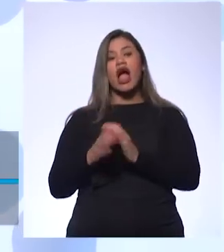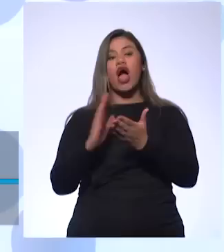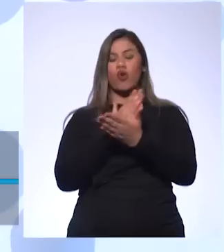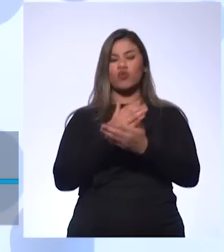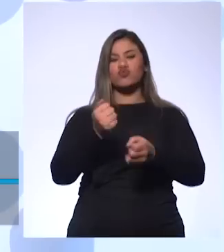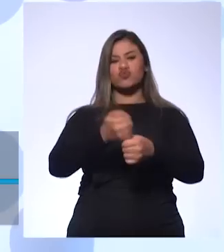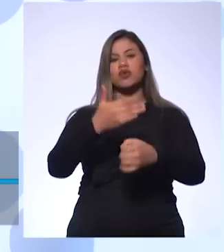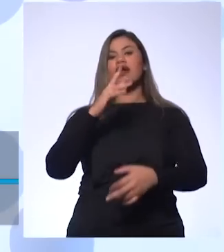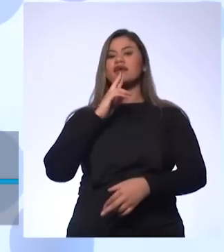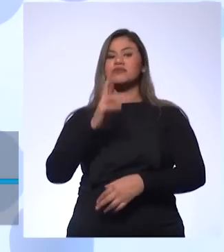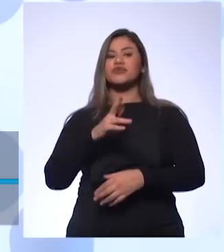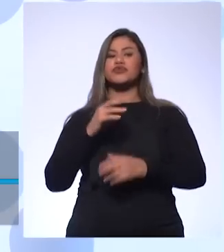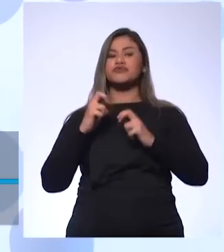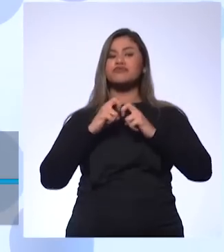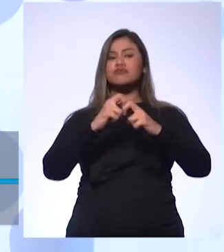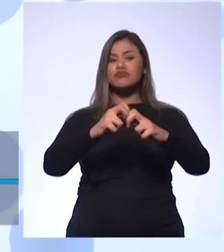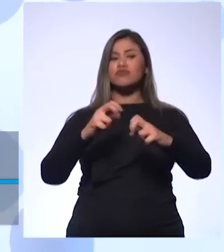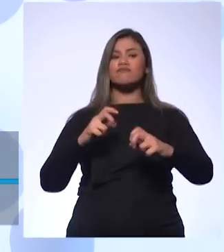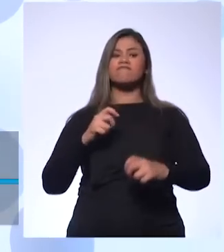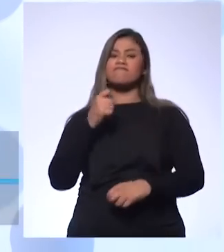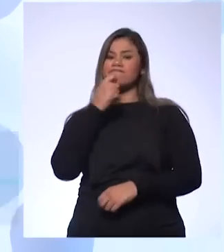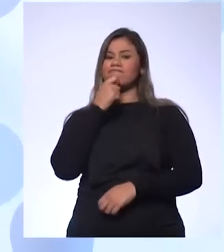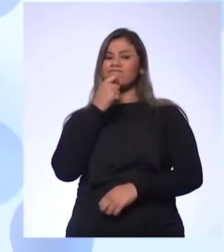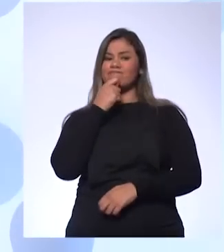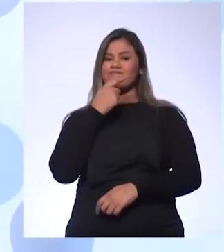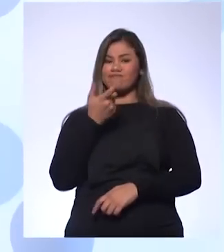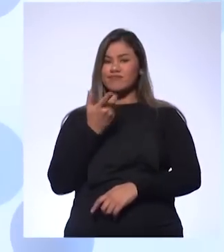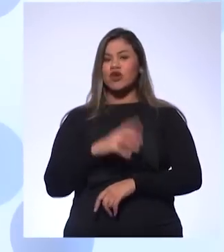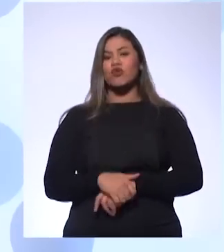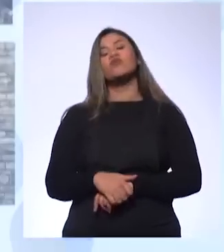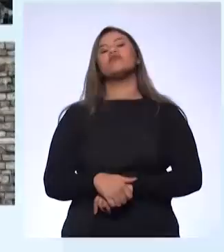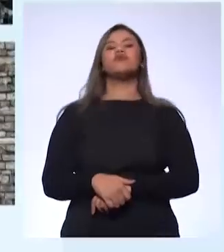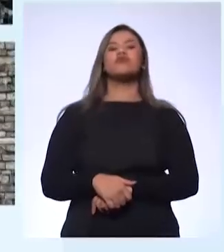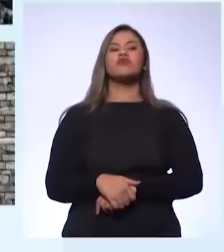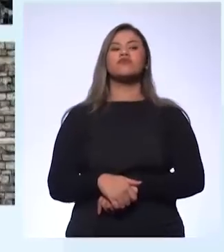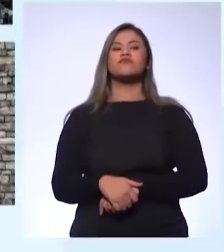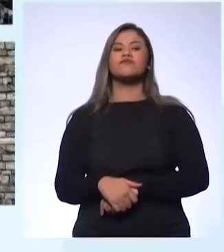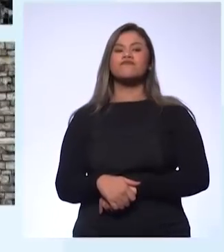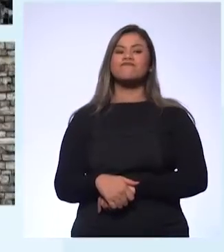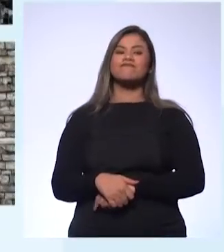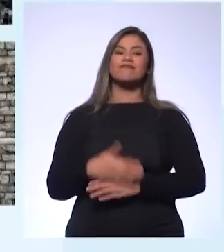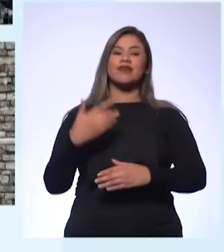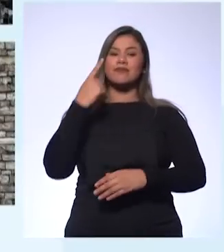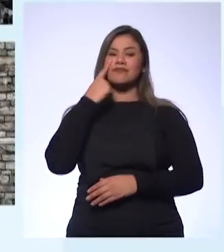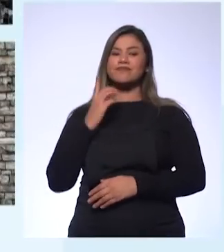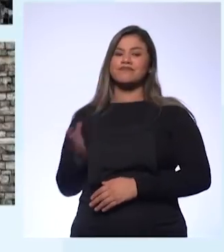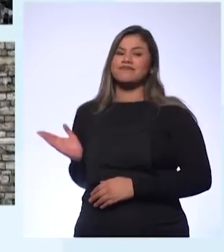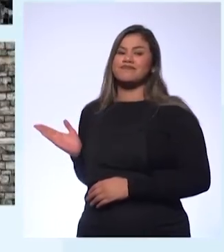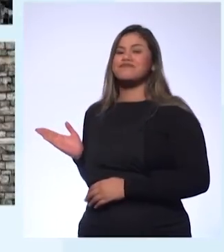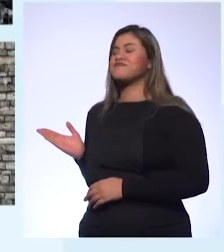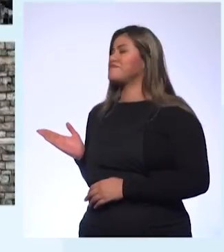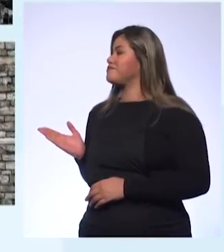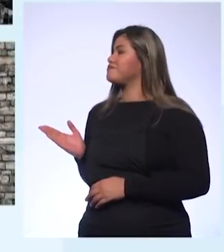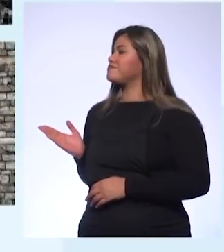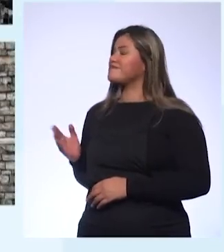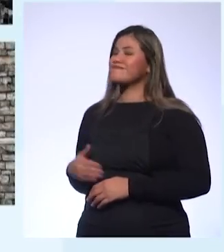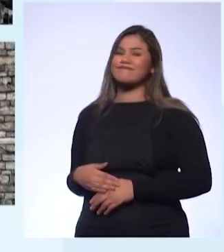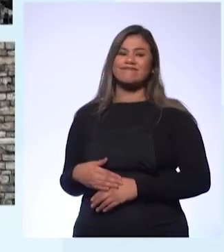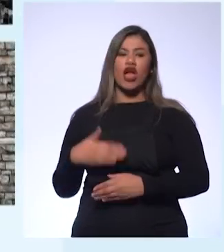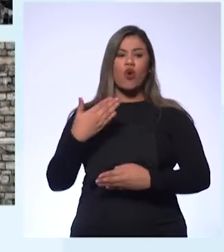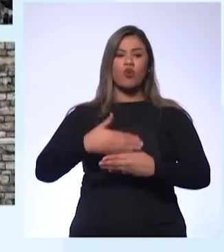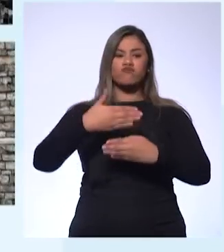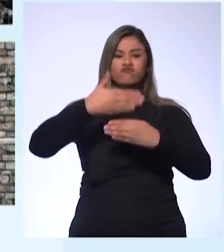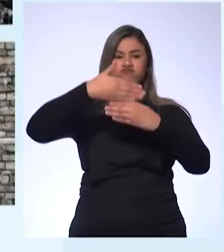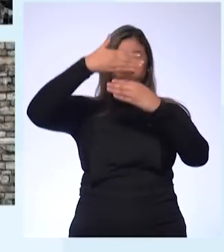uma imagem que eu acho que é o que representa a nossa conversa. Por gentileza, Oráculo. Um muro. O muro. Um muro. Gente, a